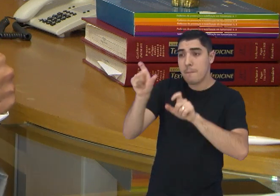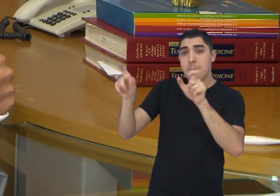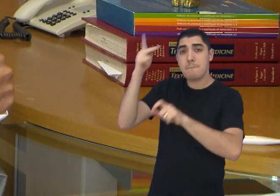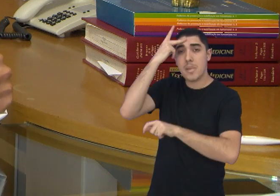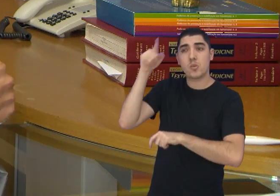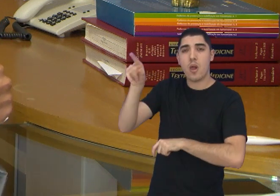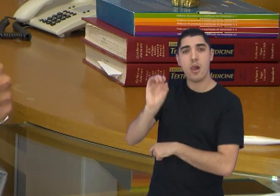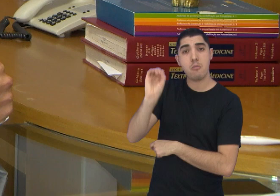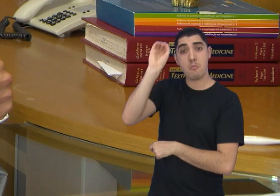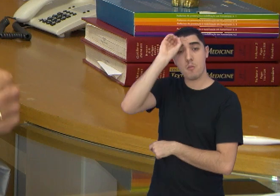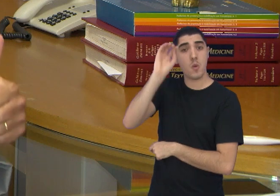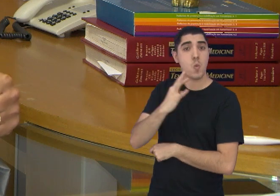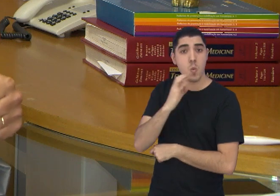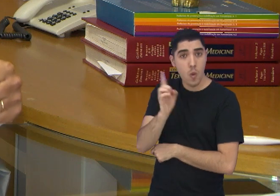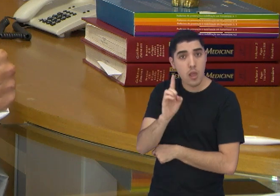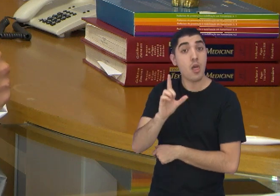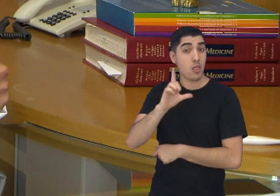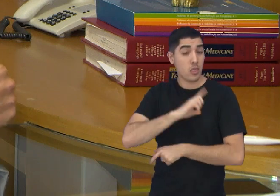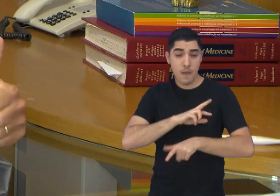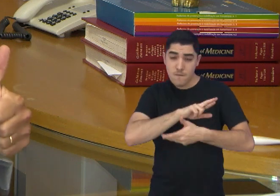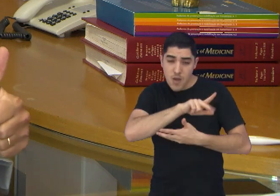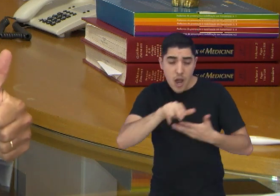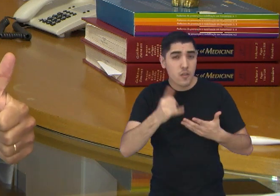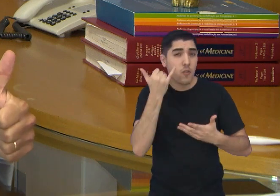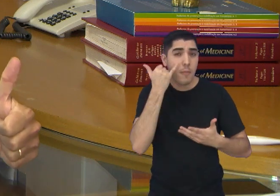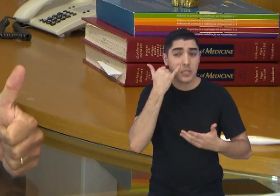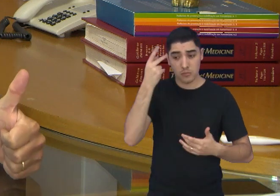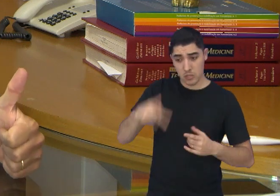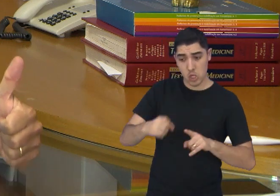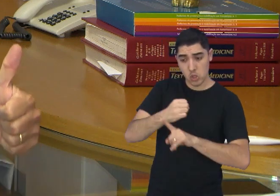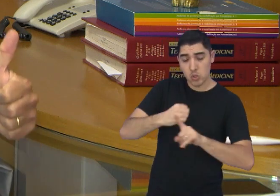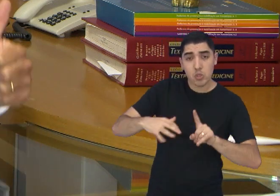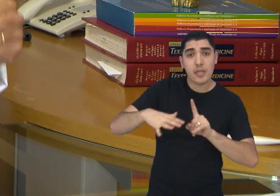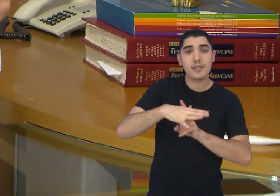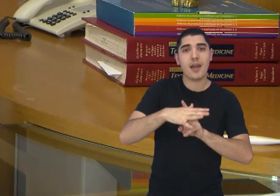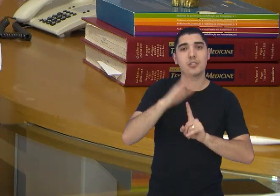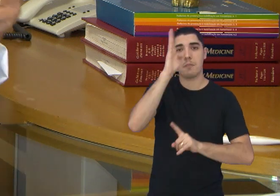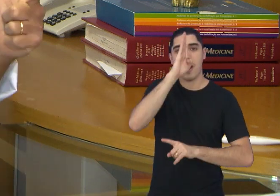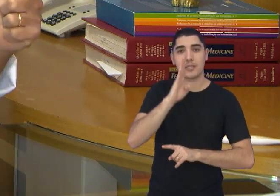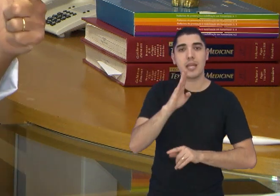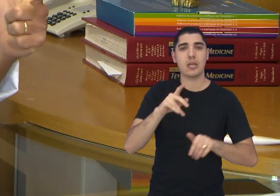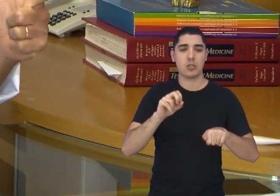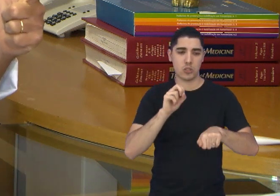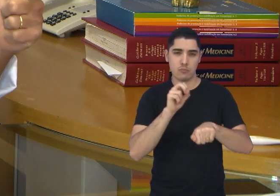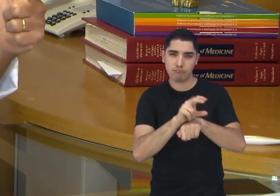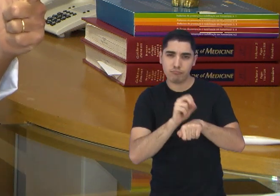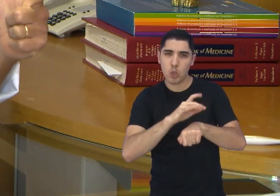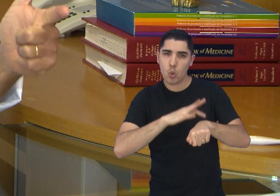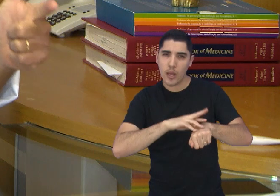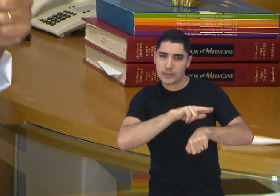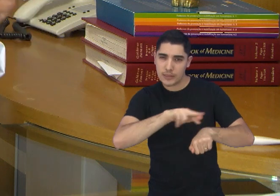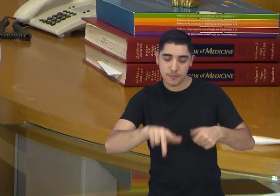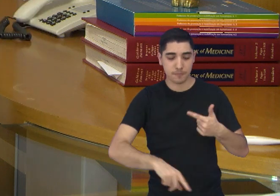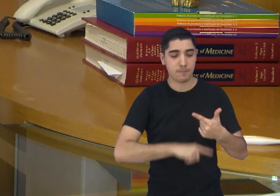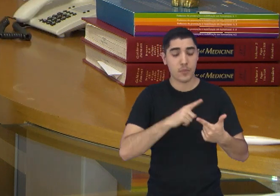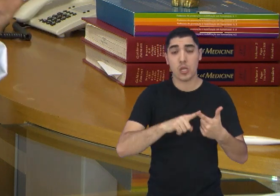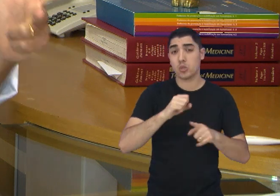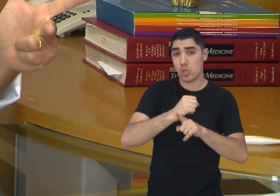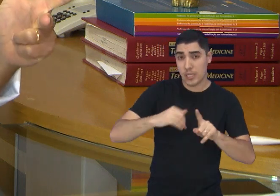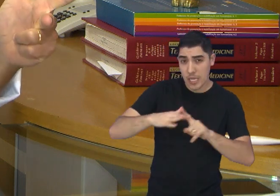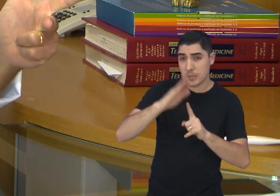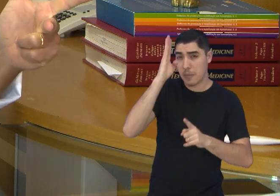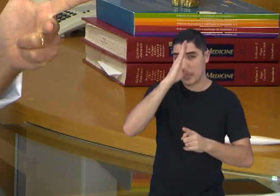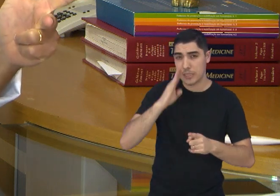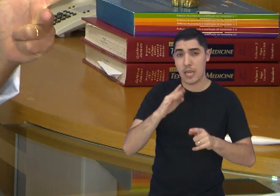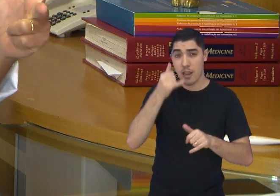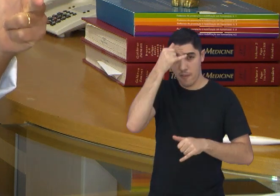vários sites da Sociedade Brasileira de Infectologia, Sociedade Brasileira de Imunizações,